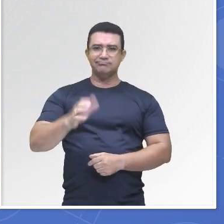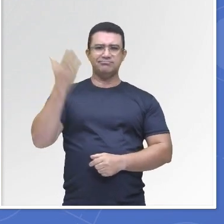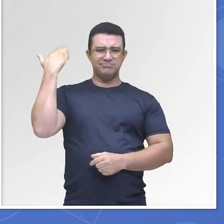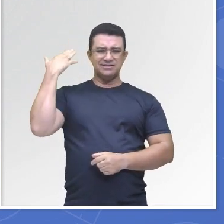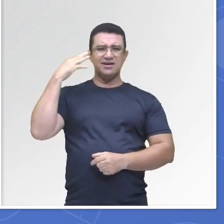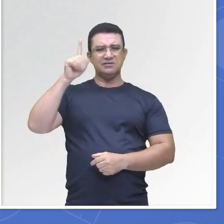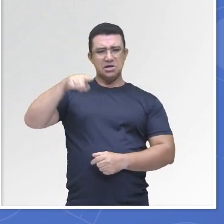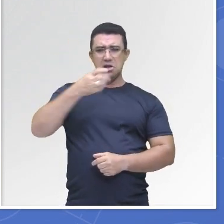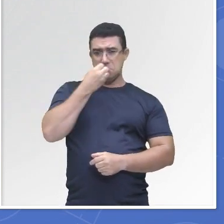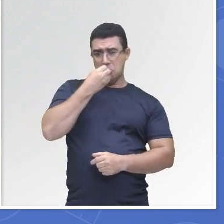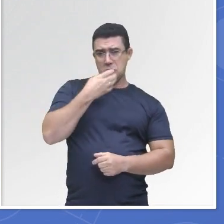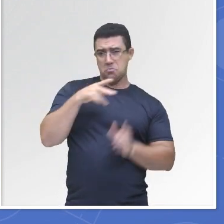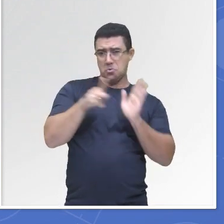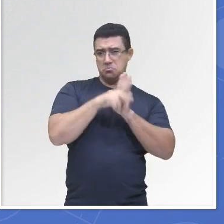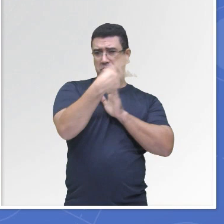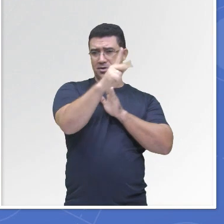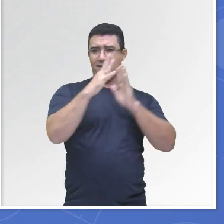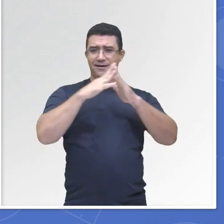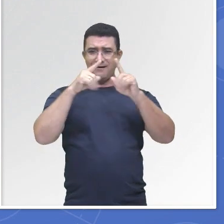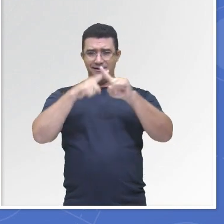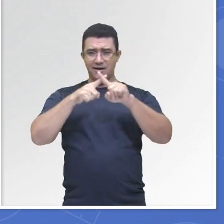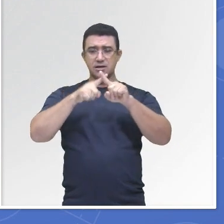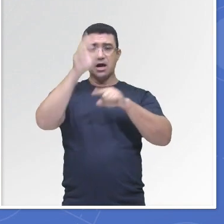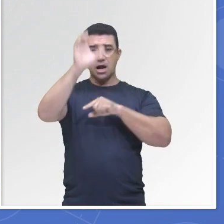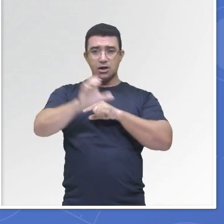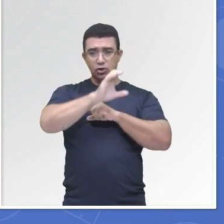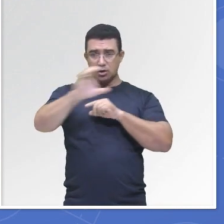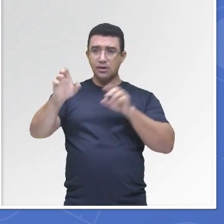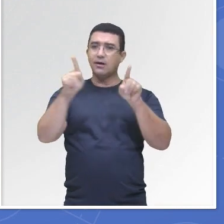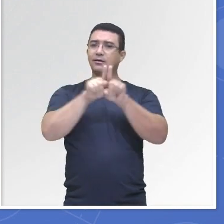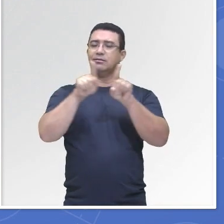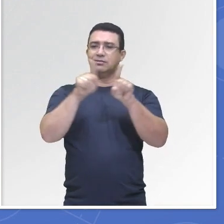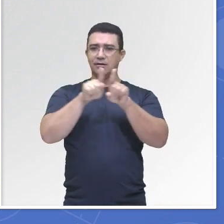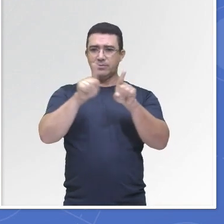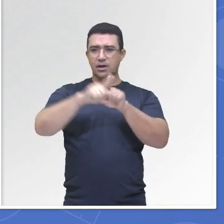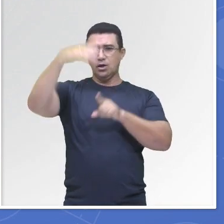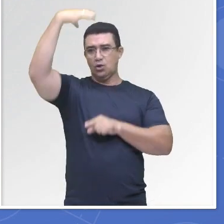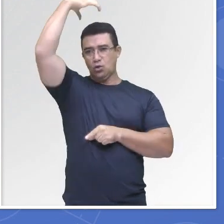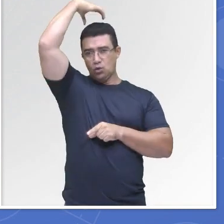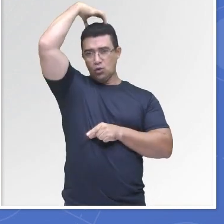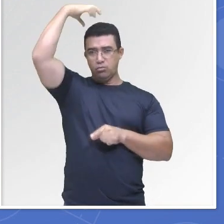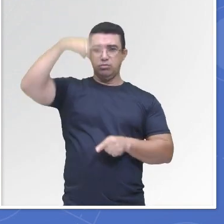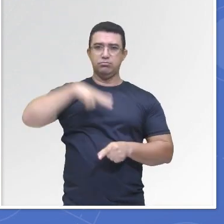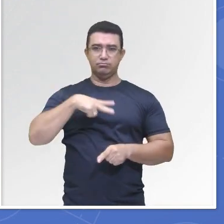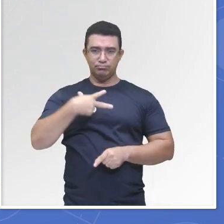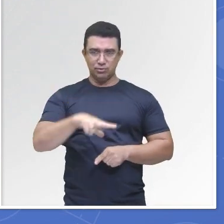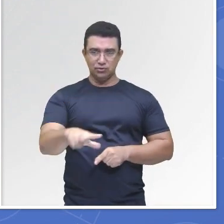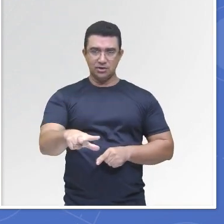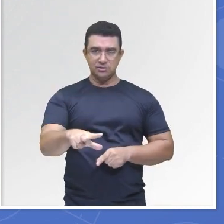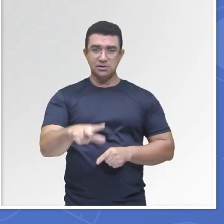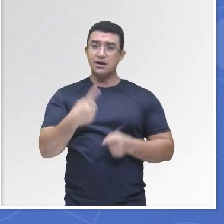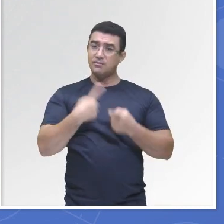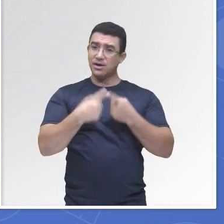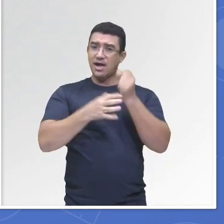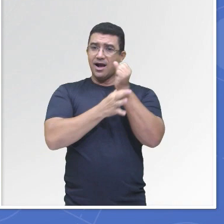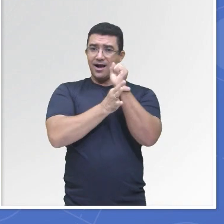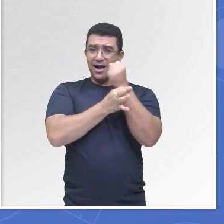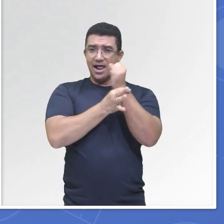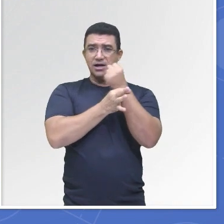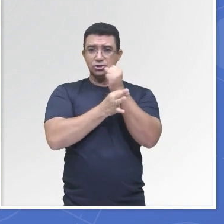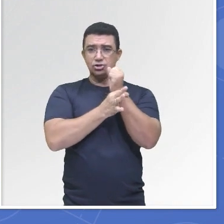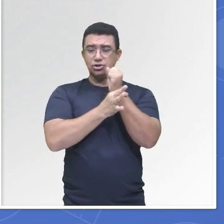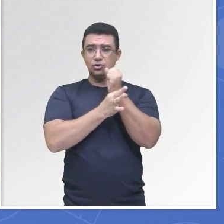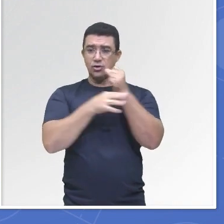Católica e para a coroa portuguesa, porque estava garantindo a ocupação